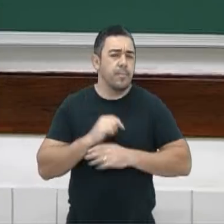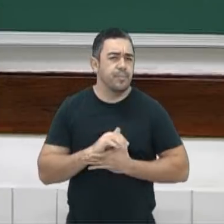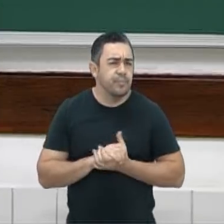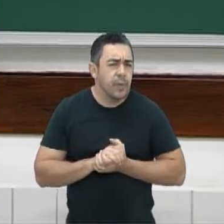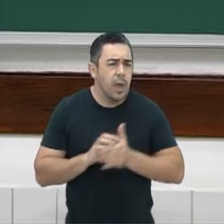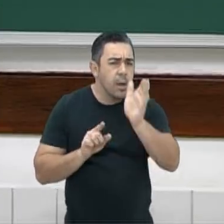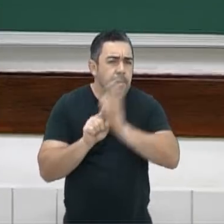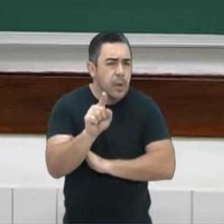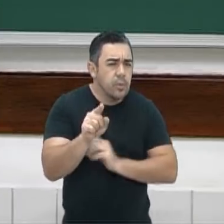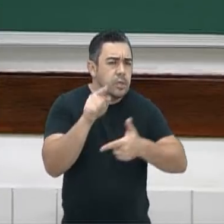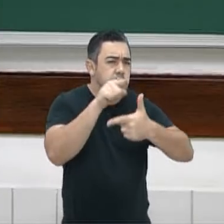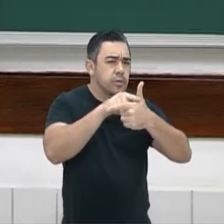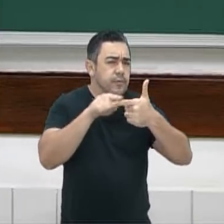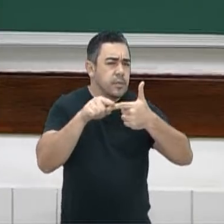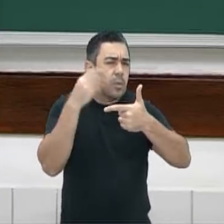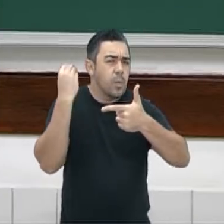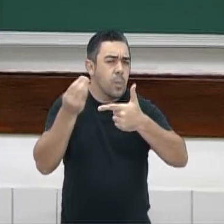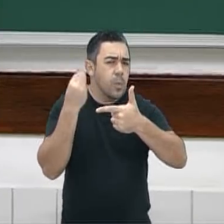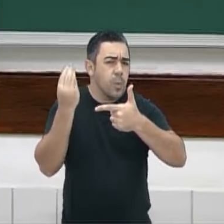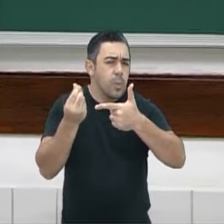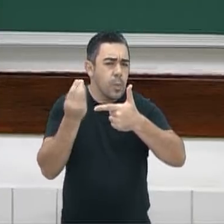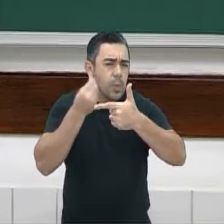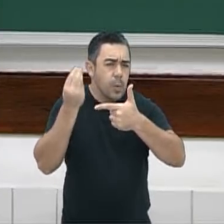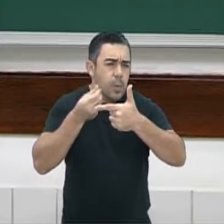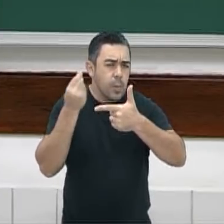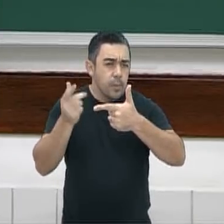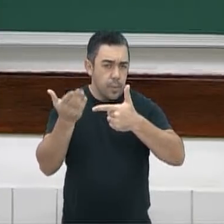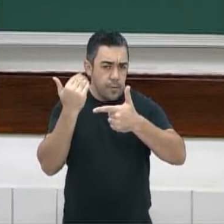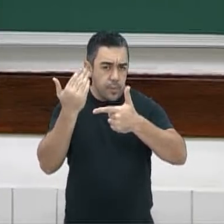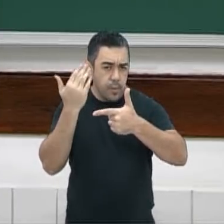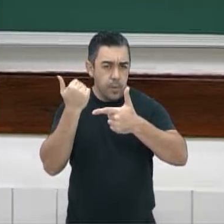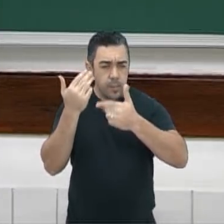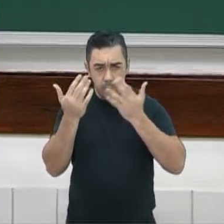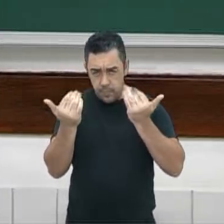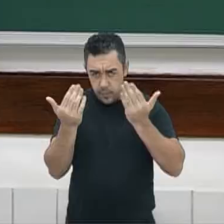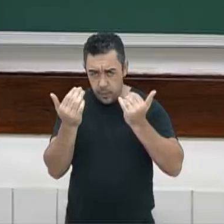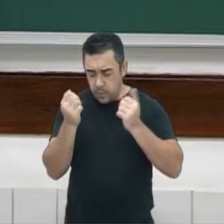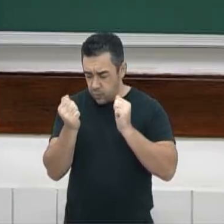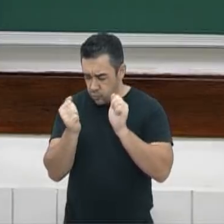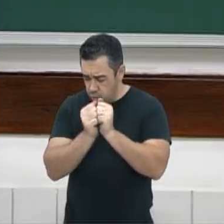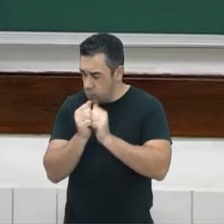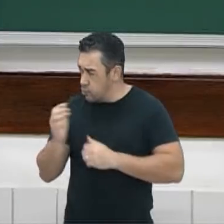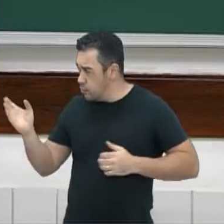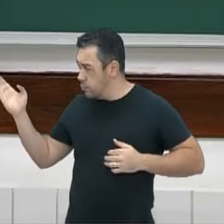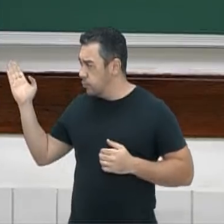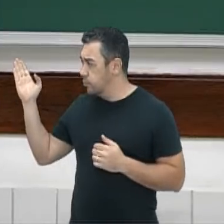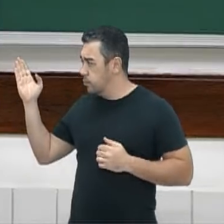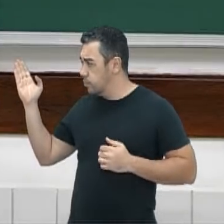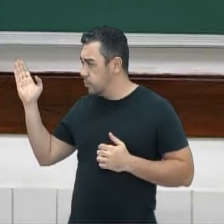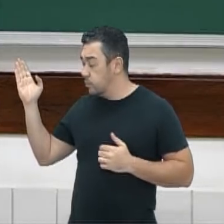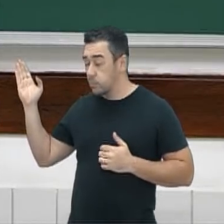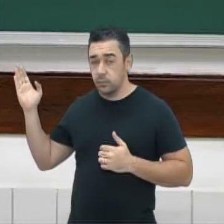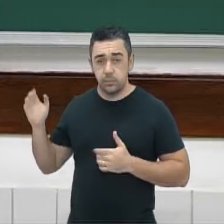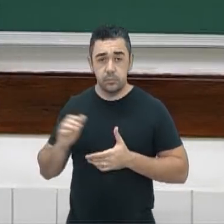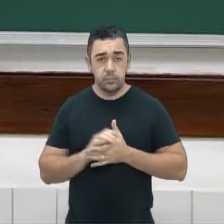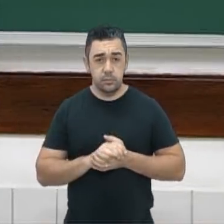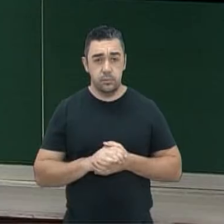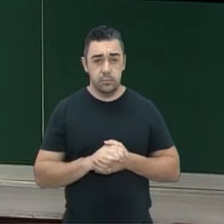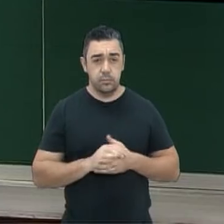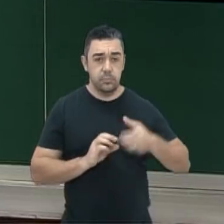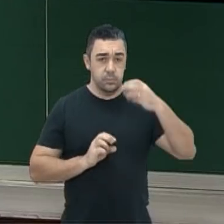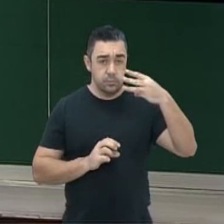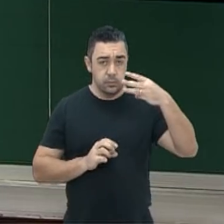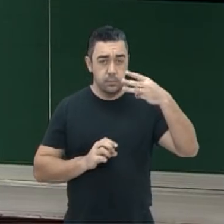pela divisão? Como é que eu posso fazer? Vem aqui comigo. Vamos fazer juntos aqui no quadro, ó.